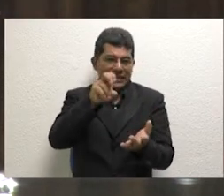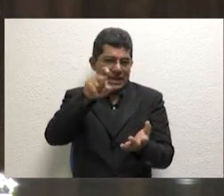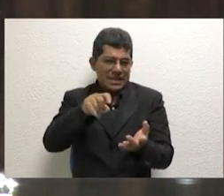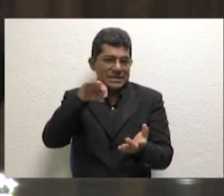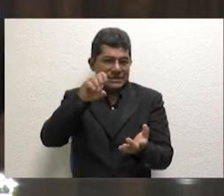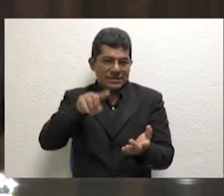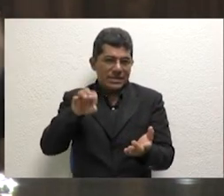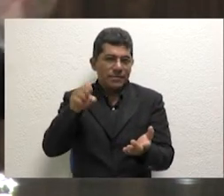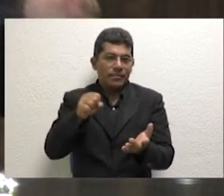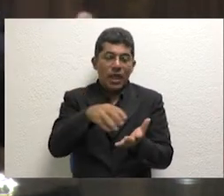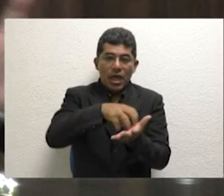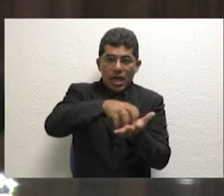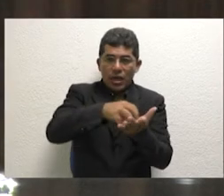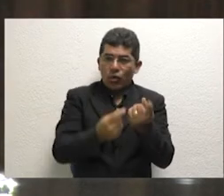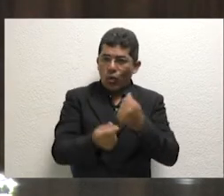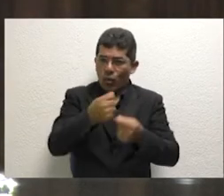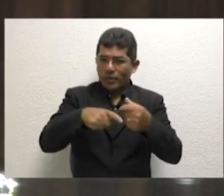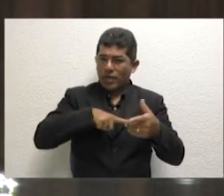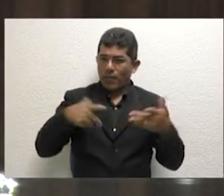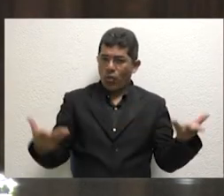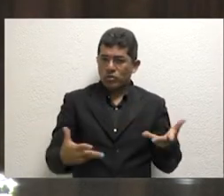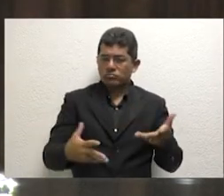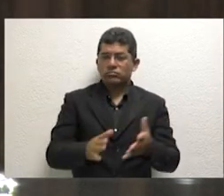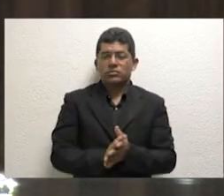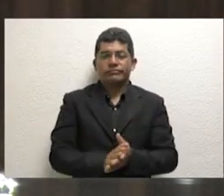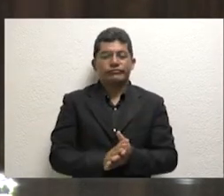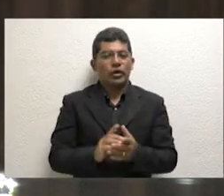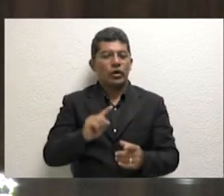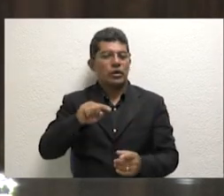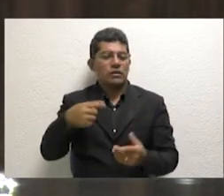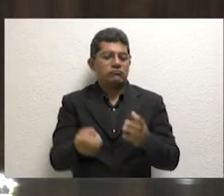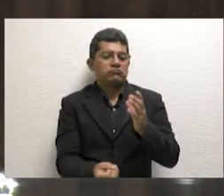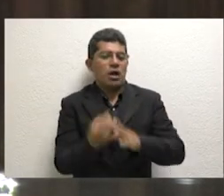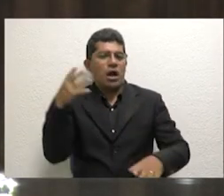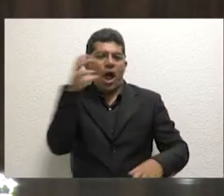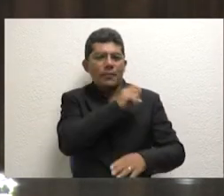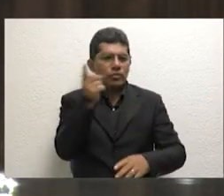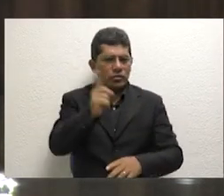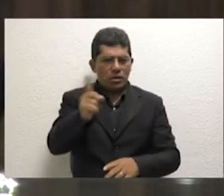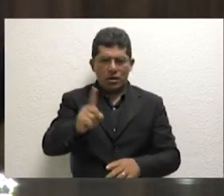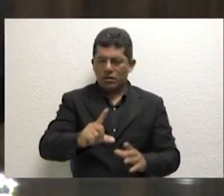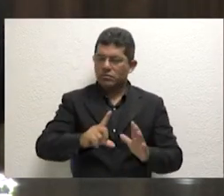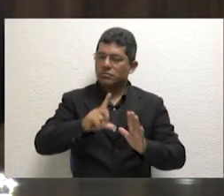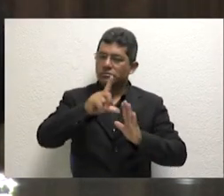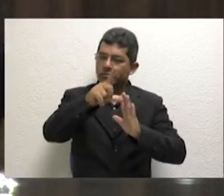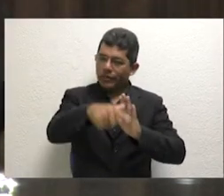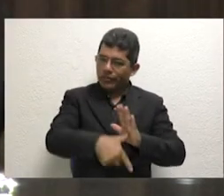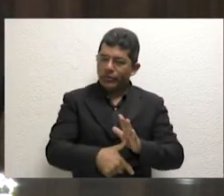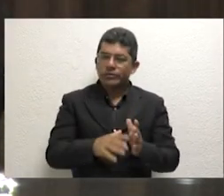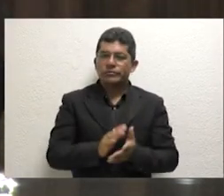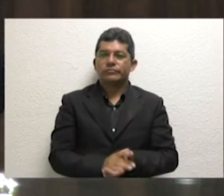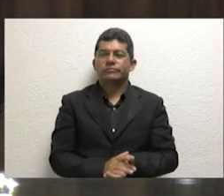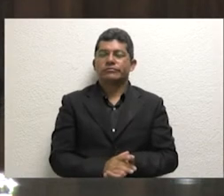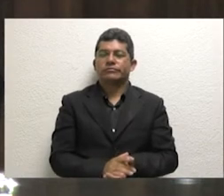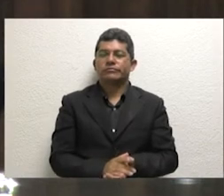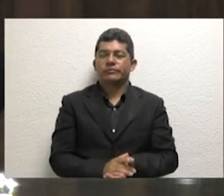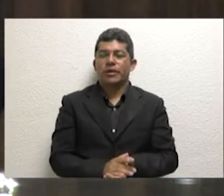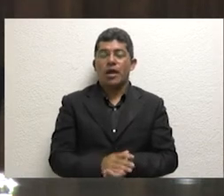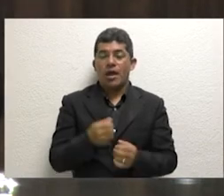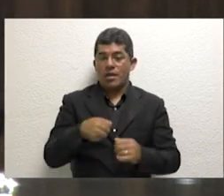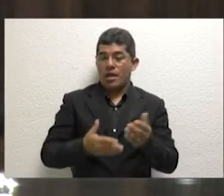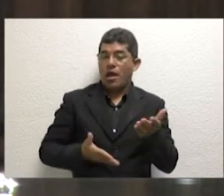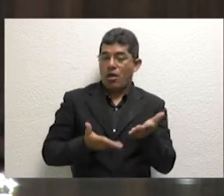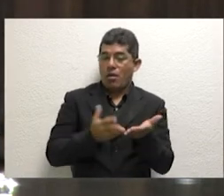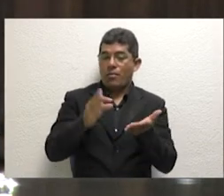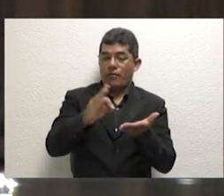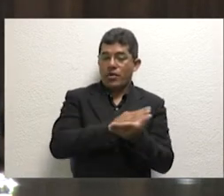substituir o modelo que nós temos hoje isso não acontece do dia para a noite então nós precisamos aprovar os